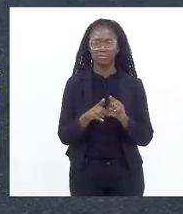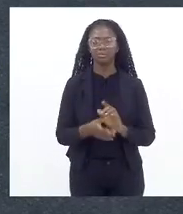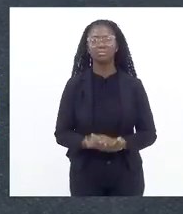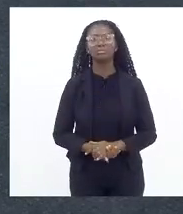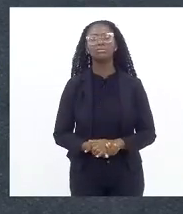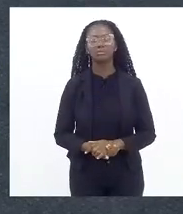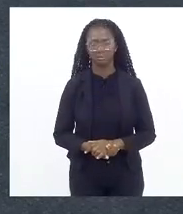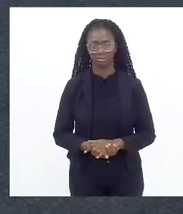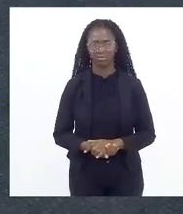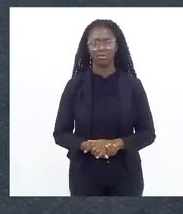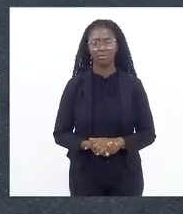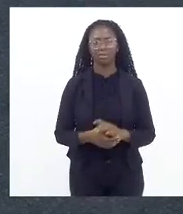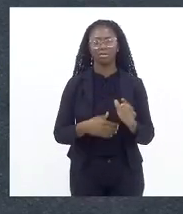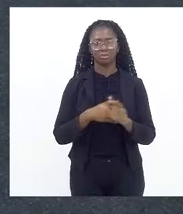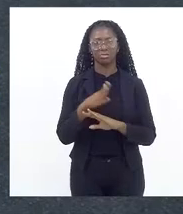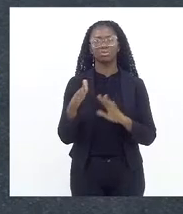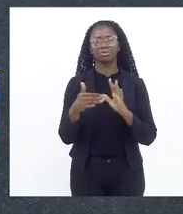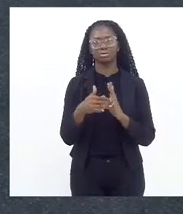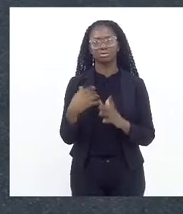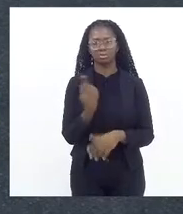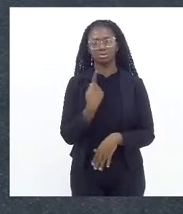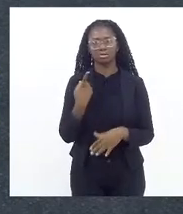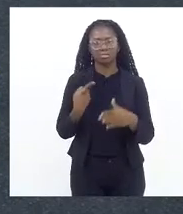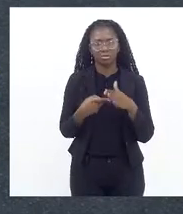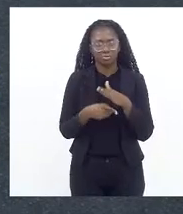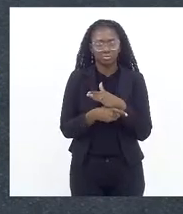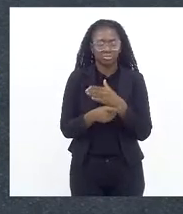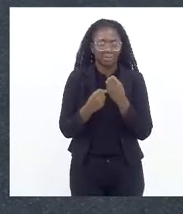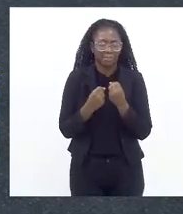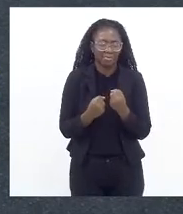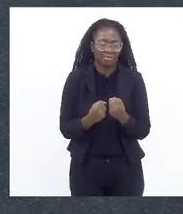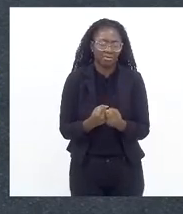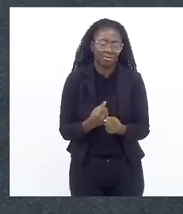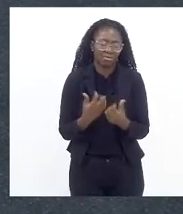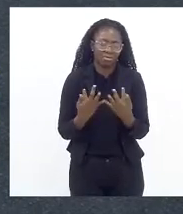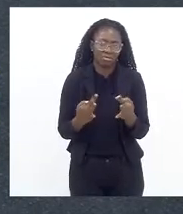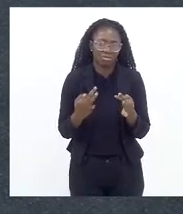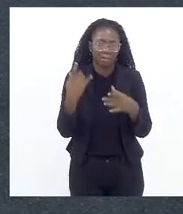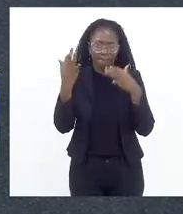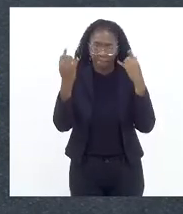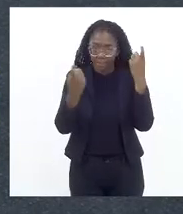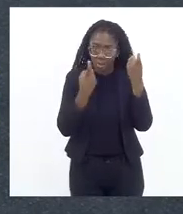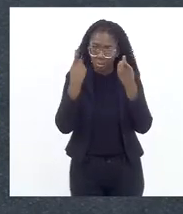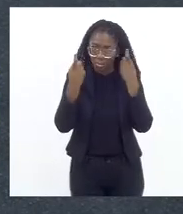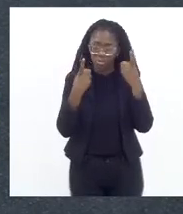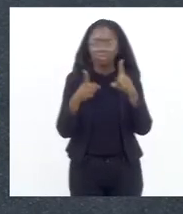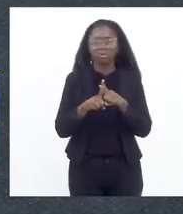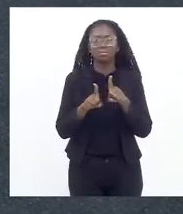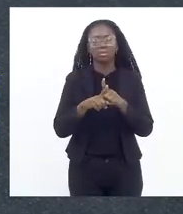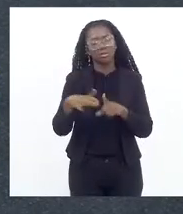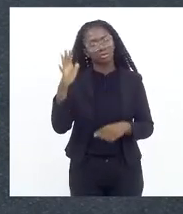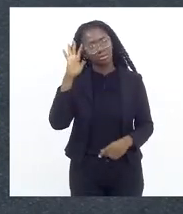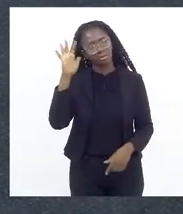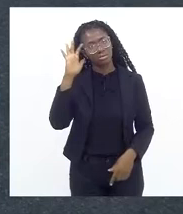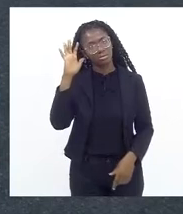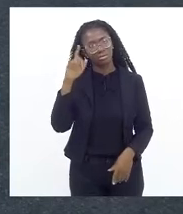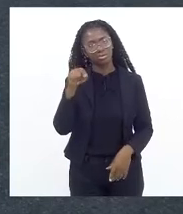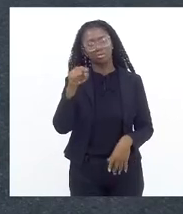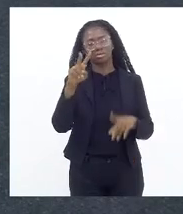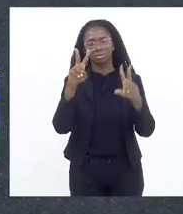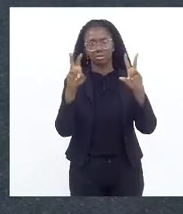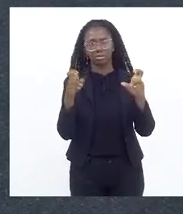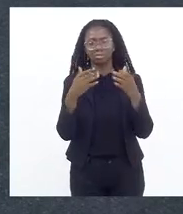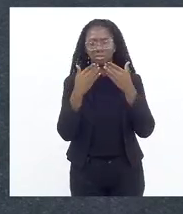essa situação nos deixa com profundo pesar e com muita preocupação. Refletindo sobre esse tema,